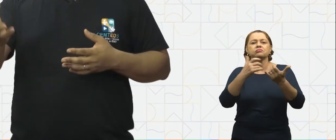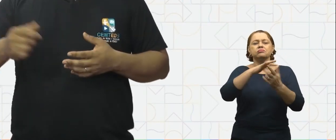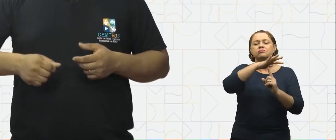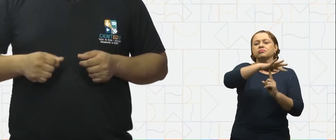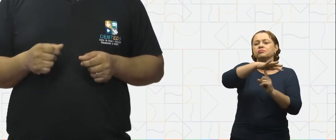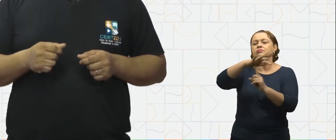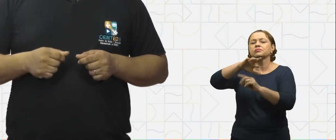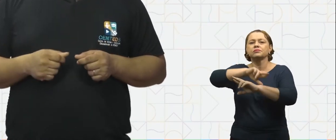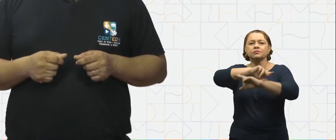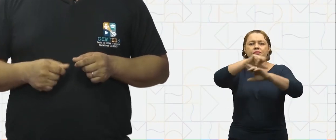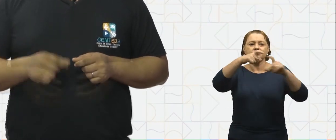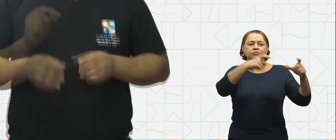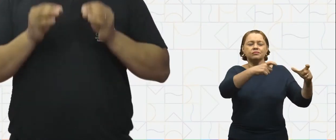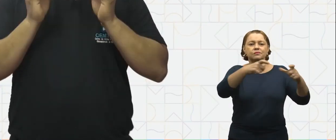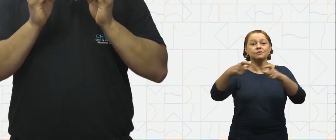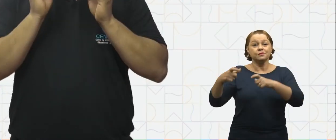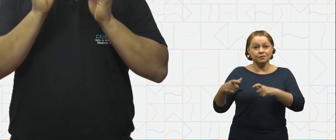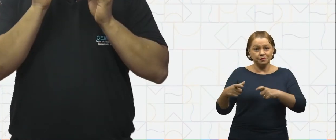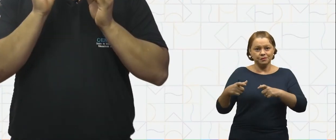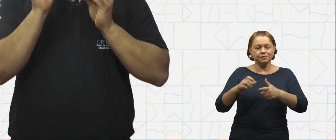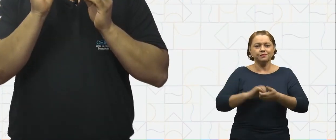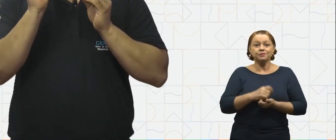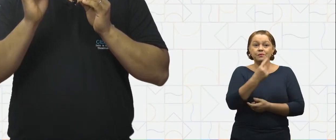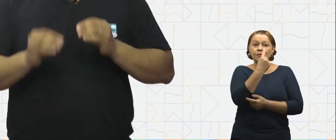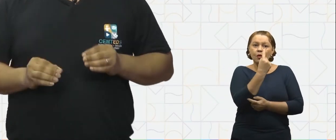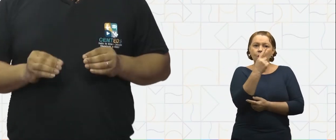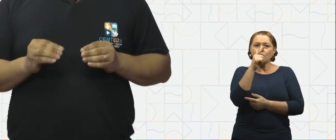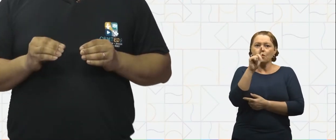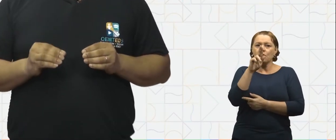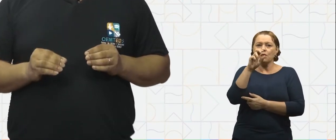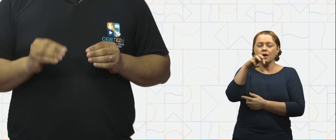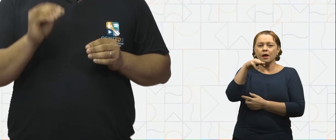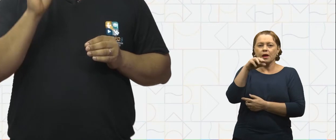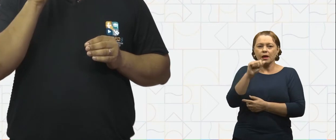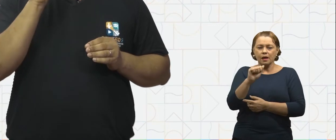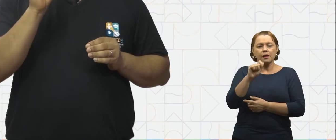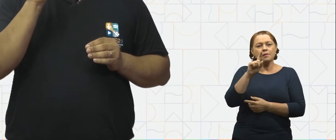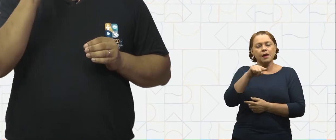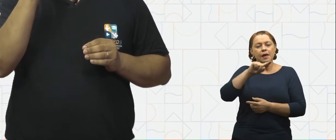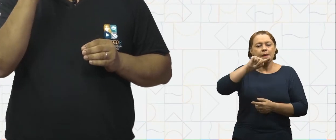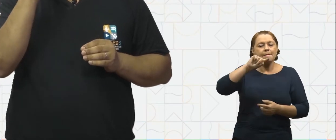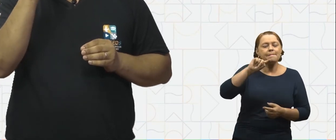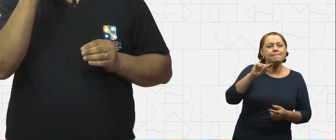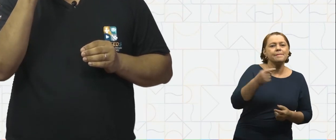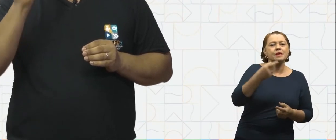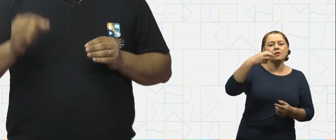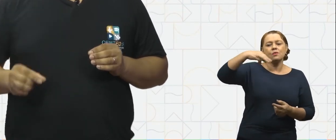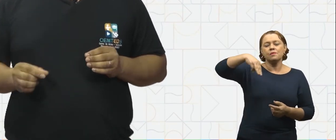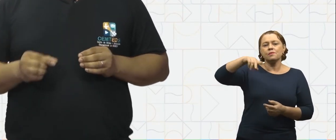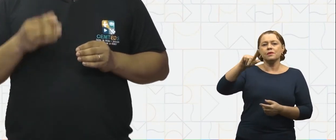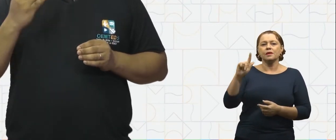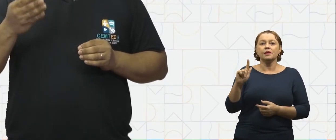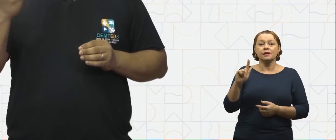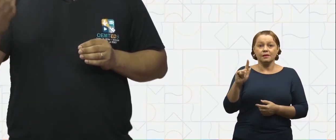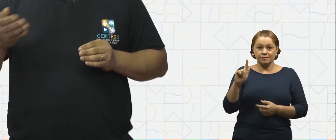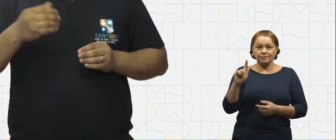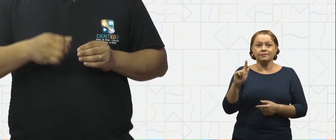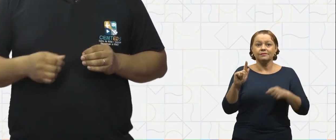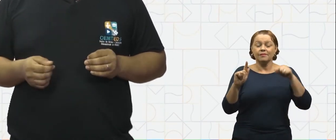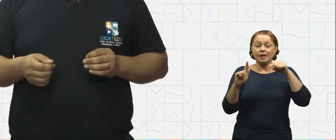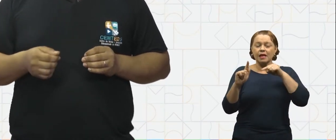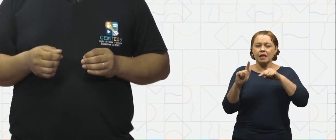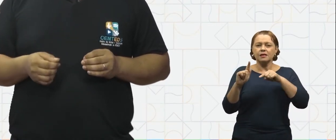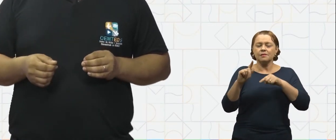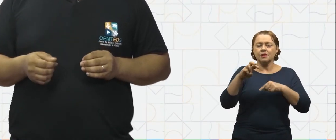feiras e entre outros lugares. E 1 grama equivale a 1.000 miligramas. E esta medida